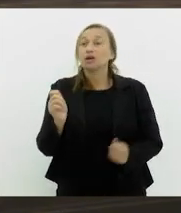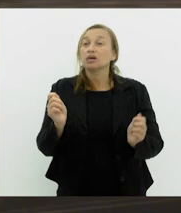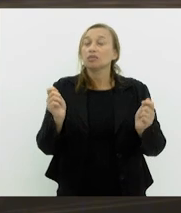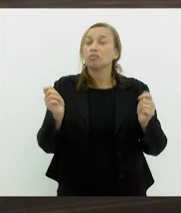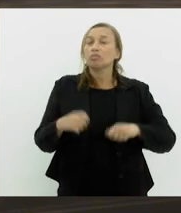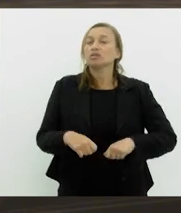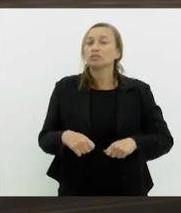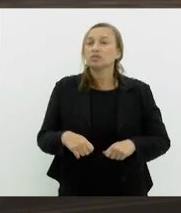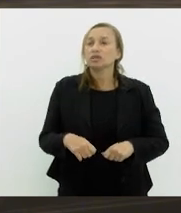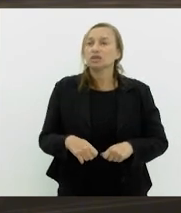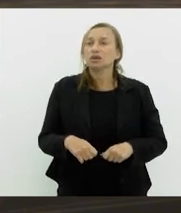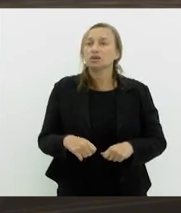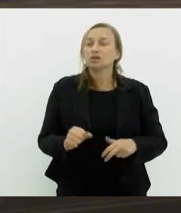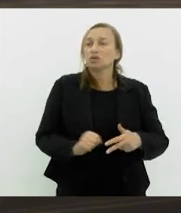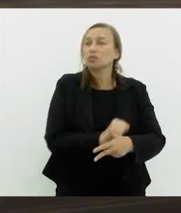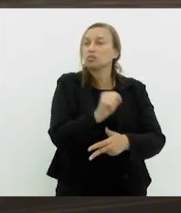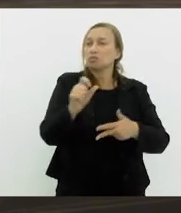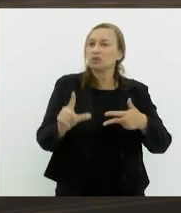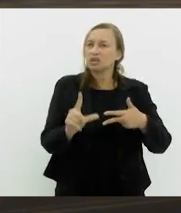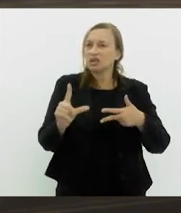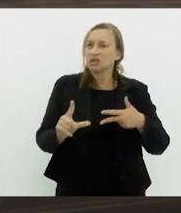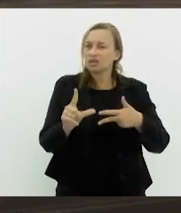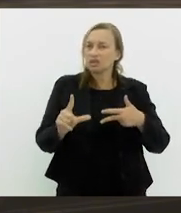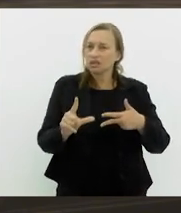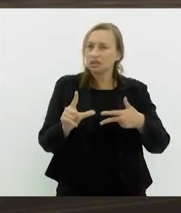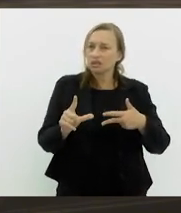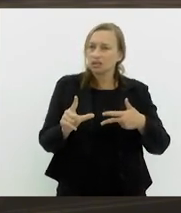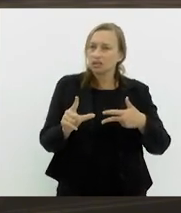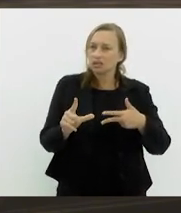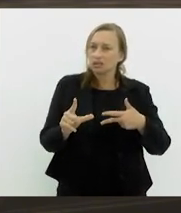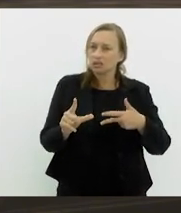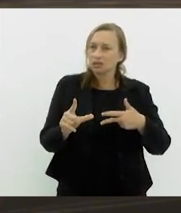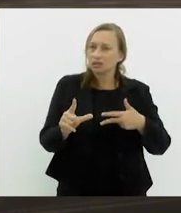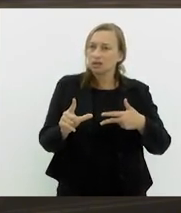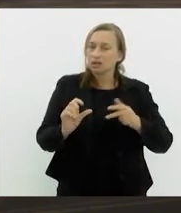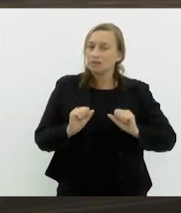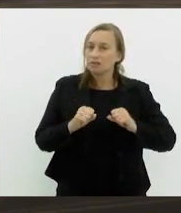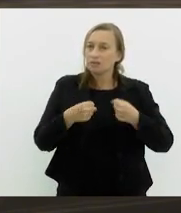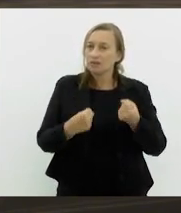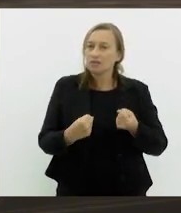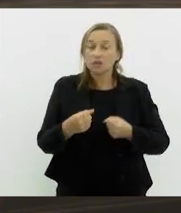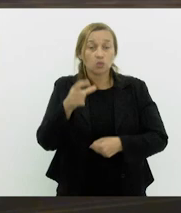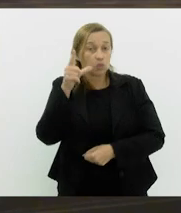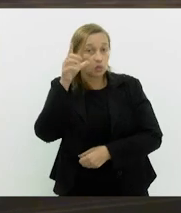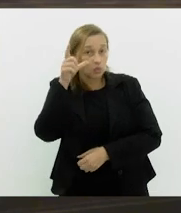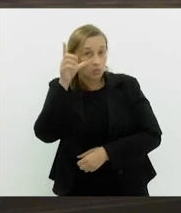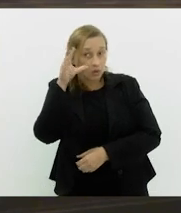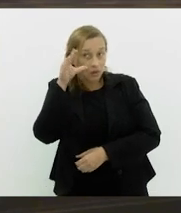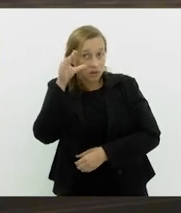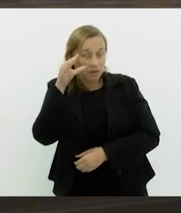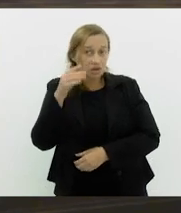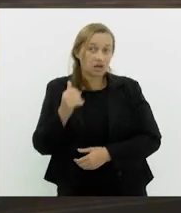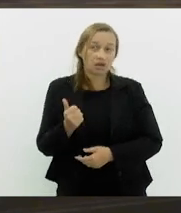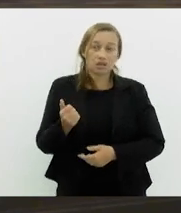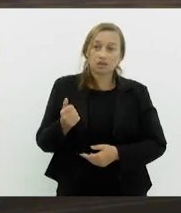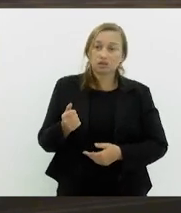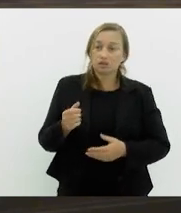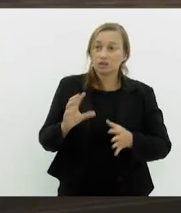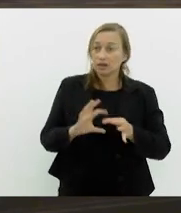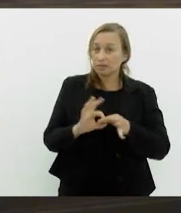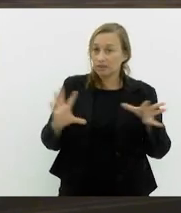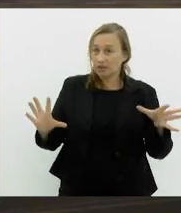possibilidade do Poder Legislativo estar em juízo defendendo seus interesses, a sua autonomia, suas prerrogativas e